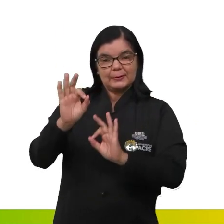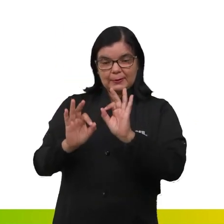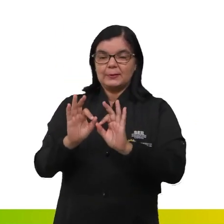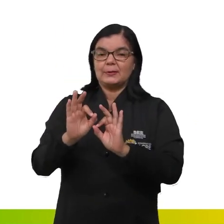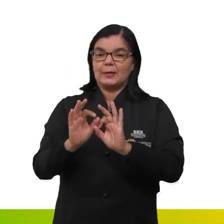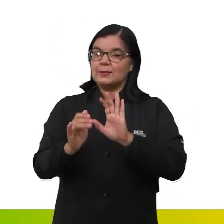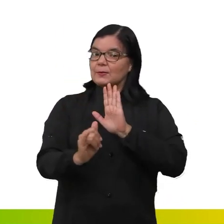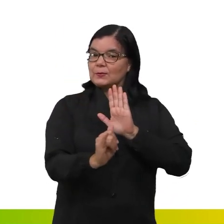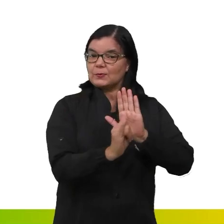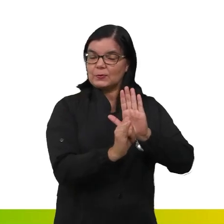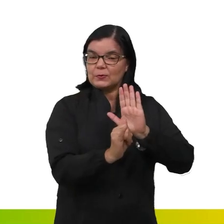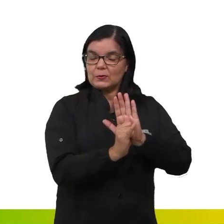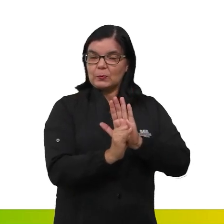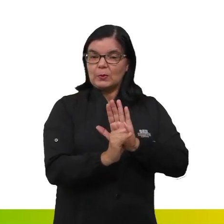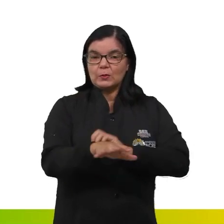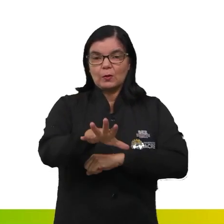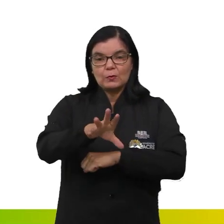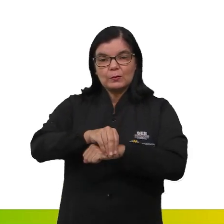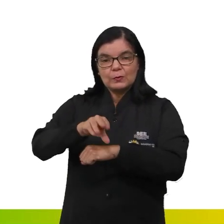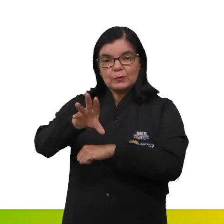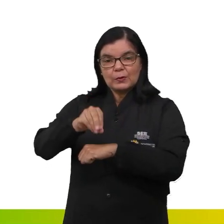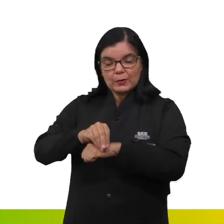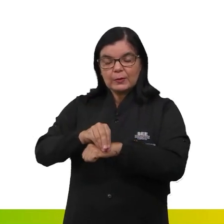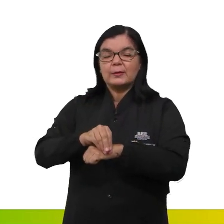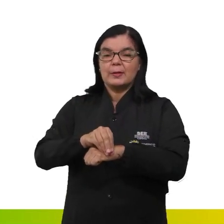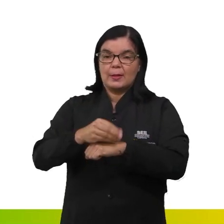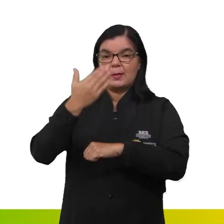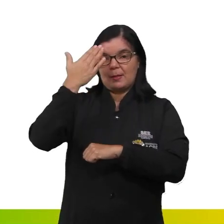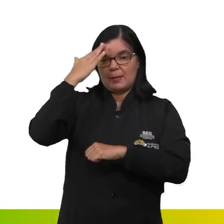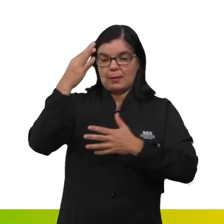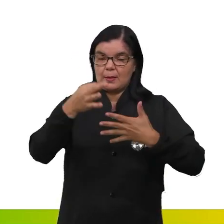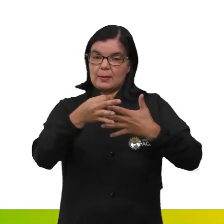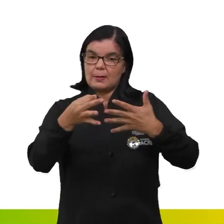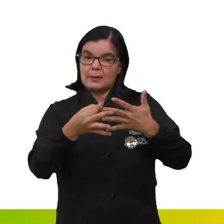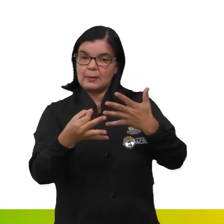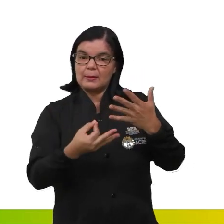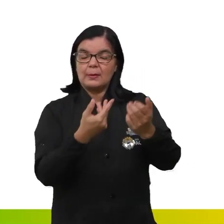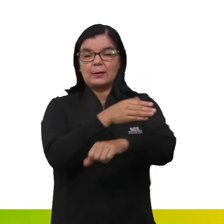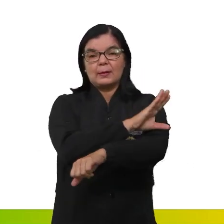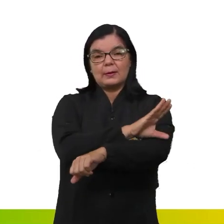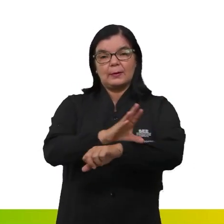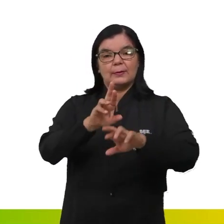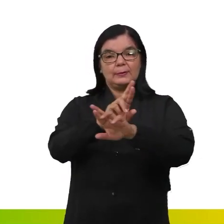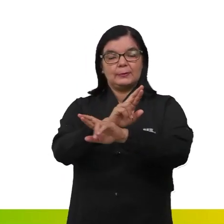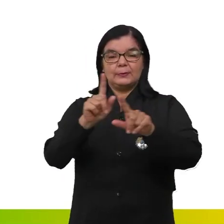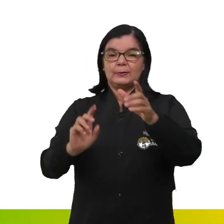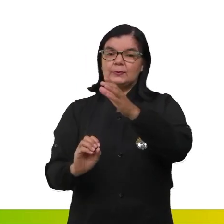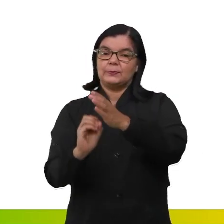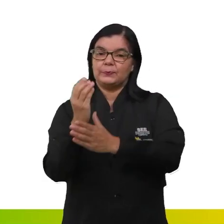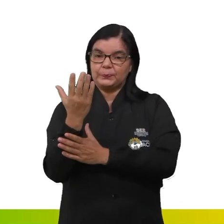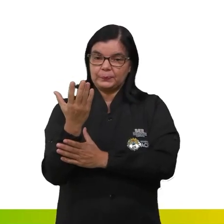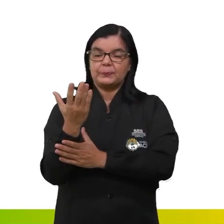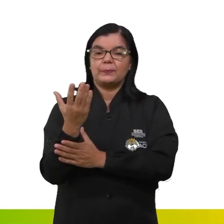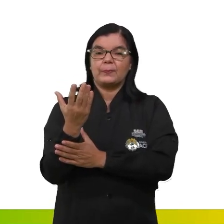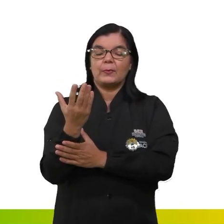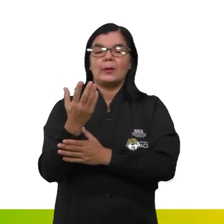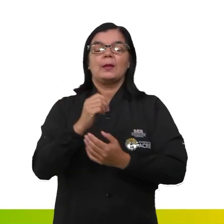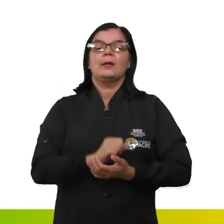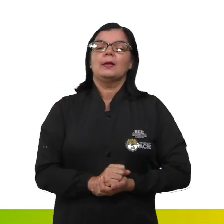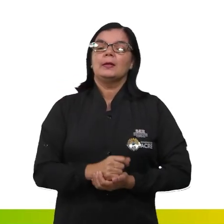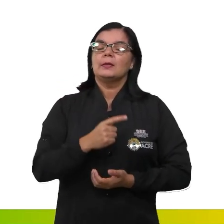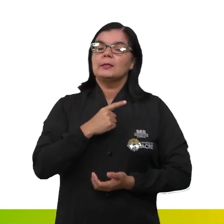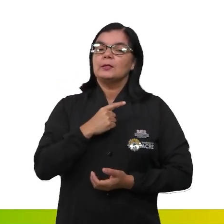suas identidades, assimilando e reinterpretando elementos culturais de diferentes origens. Essa